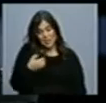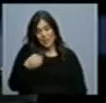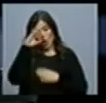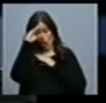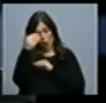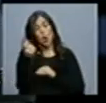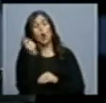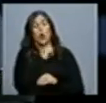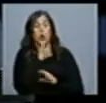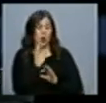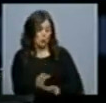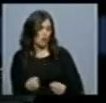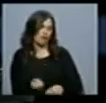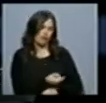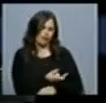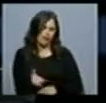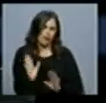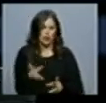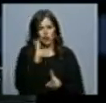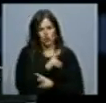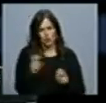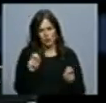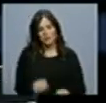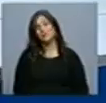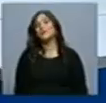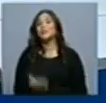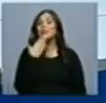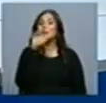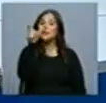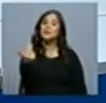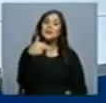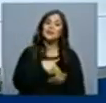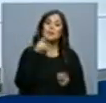provavelmente, ainda há muitas mais para descobrir no nosso Sistema Solar. Miguel, obrigada e até o próximo domingo.